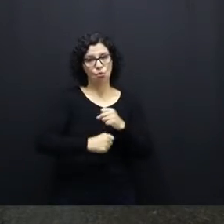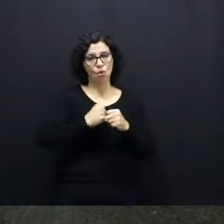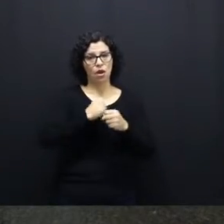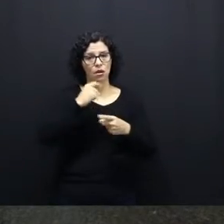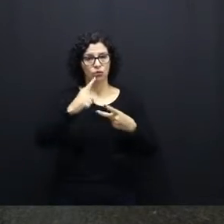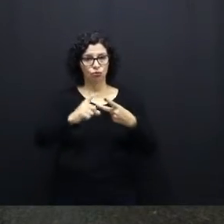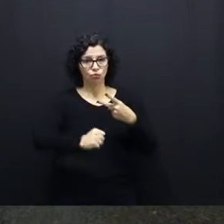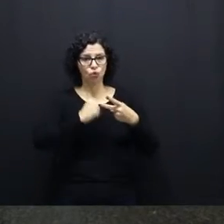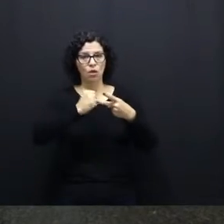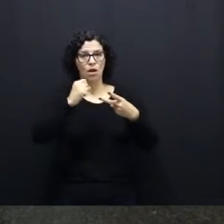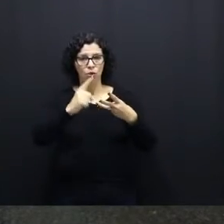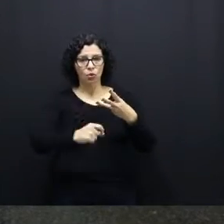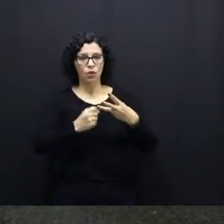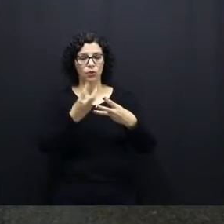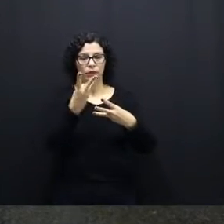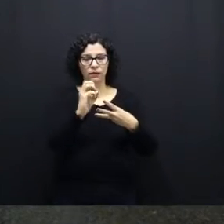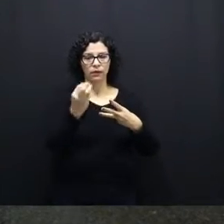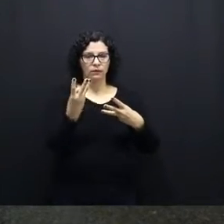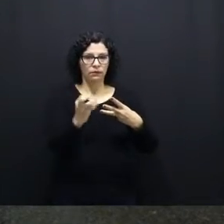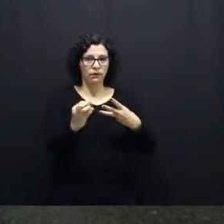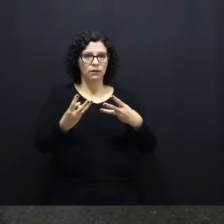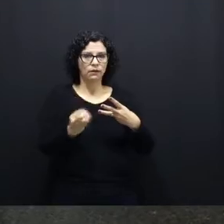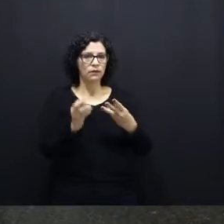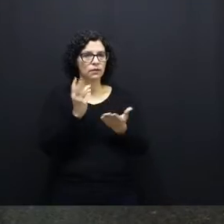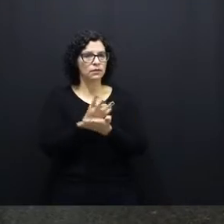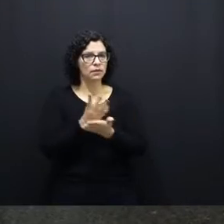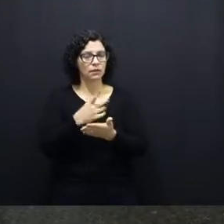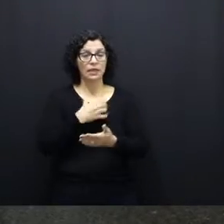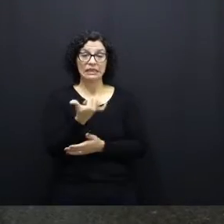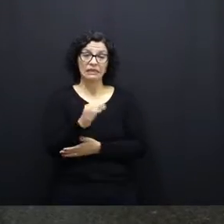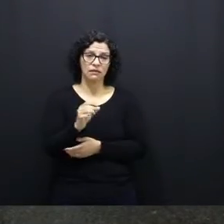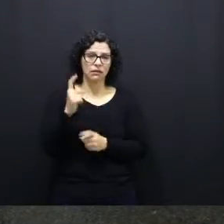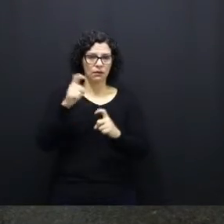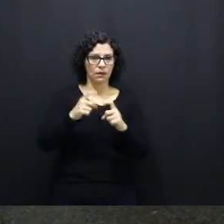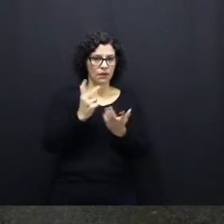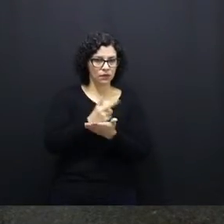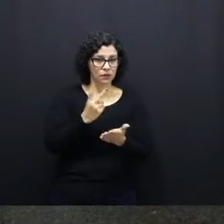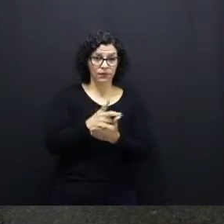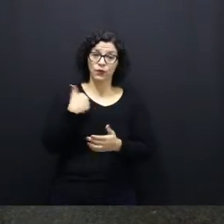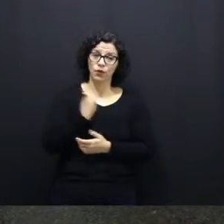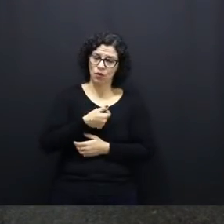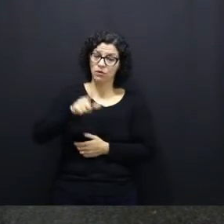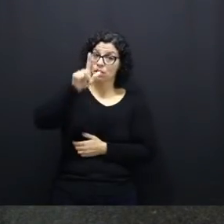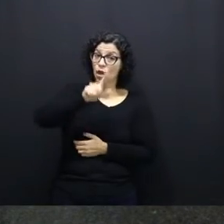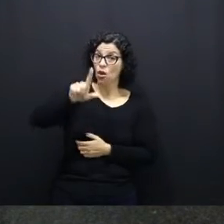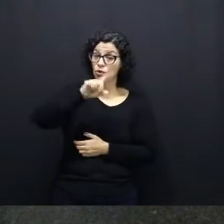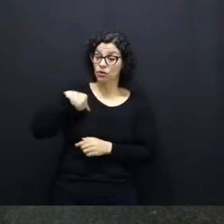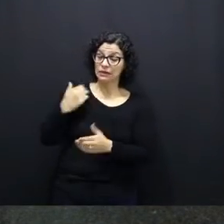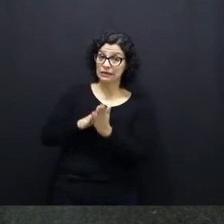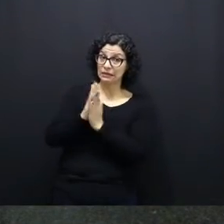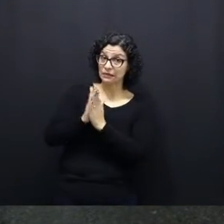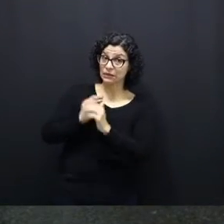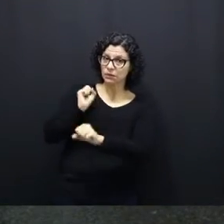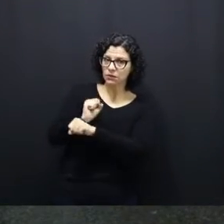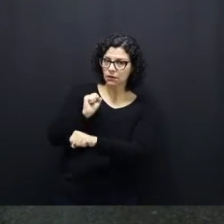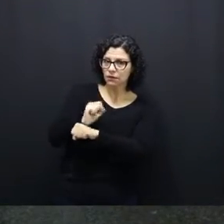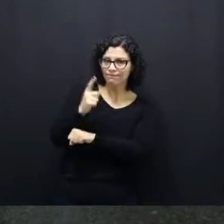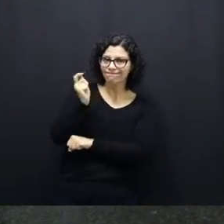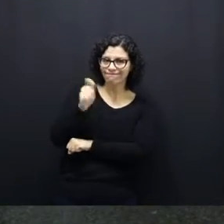você entra 3730 entra mais 30 nós teremos aqui em média 60 médicos É lógico Isso é uma expectativa